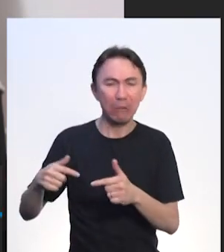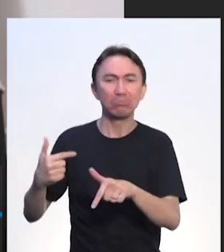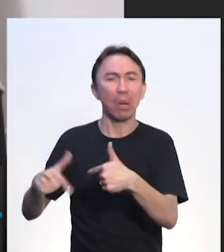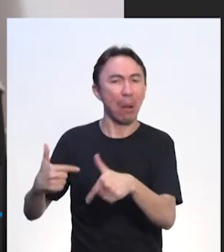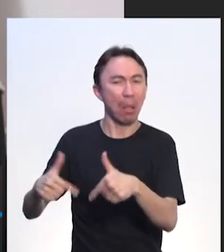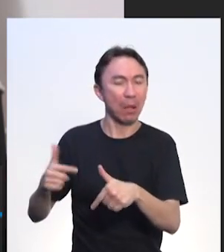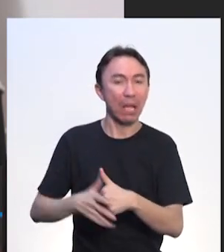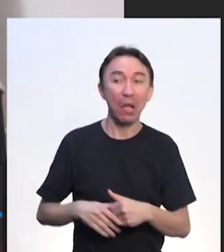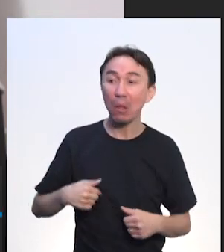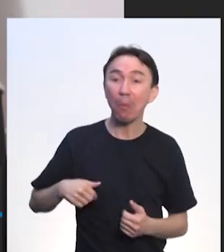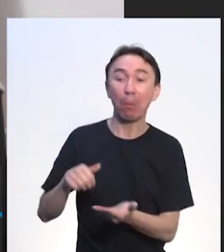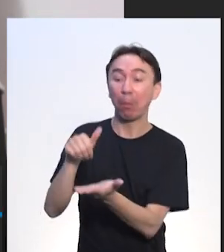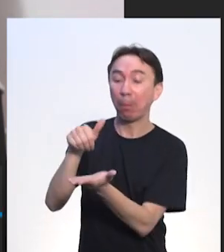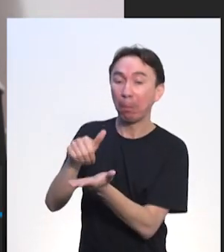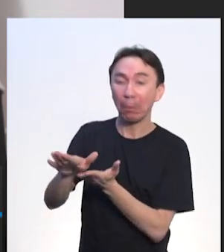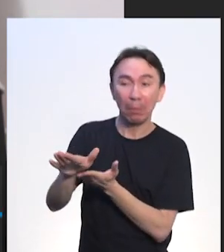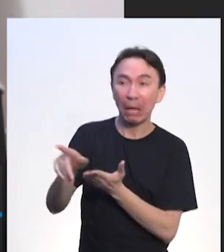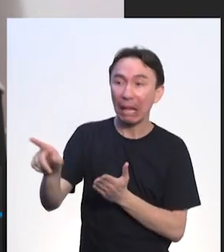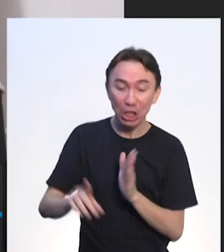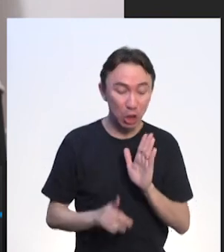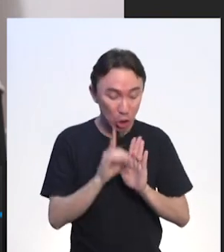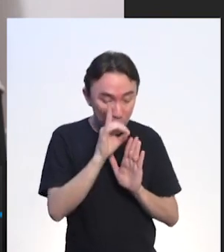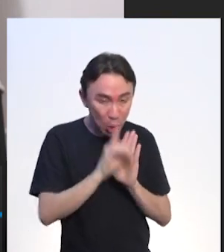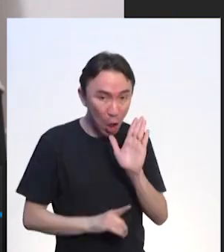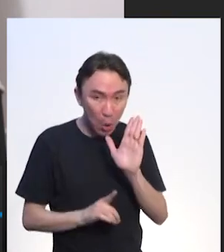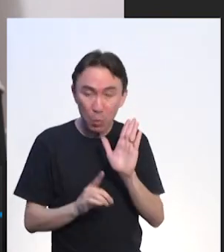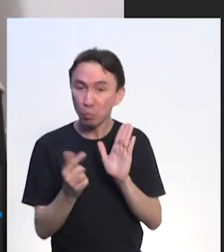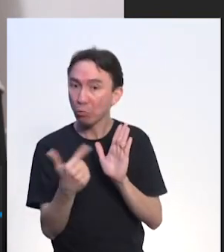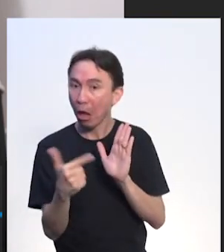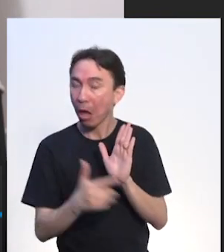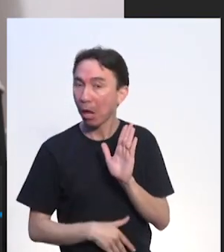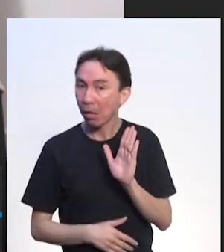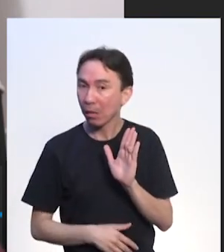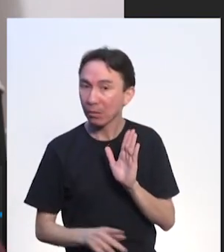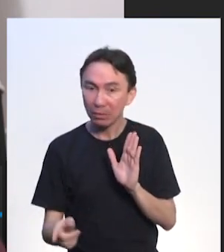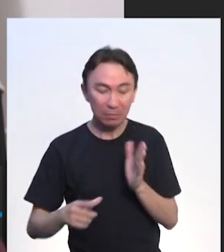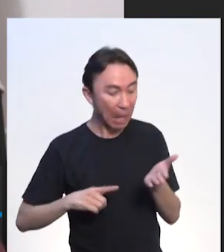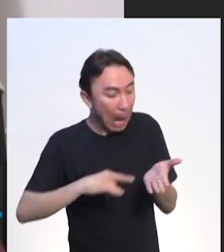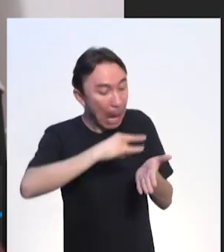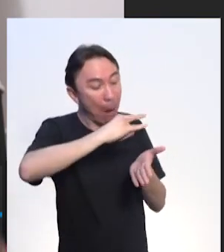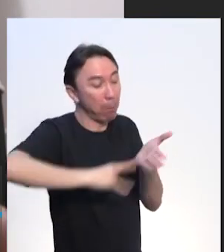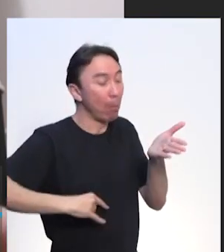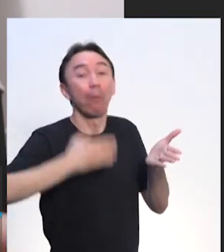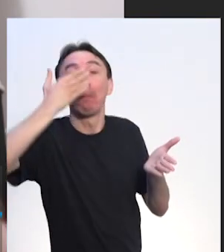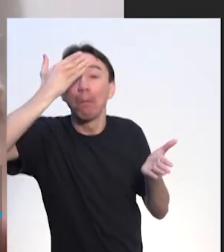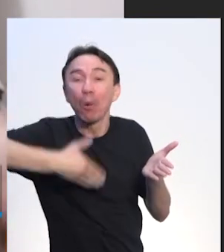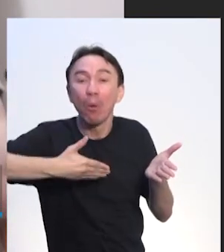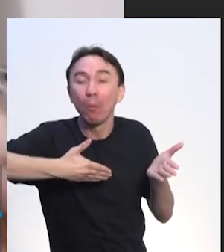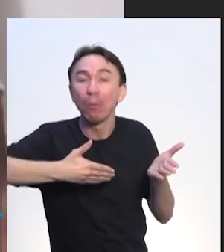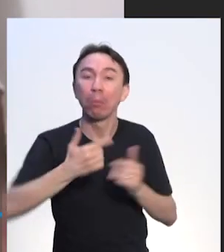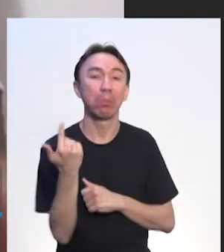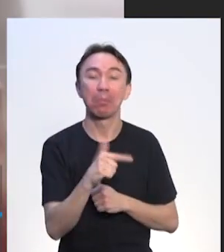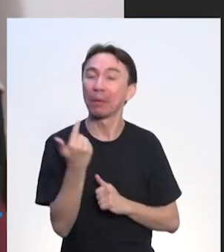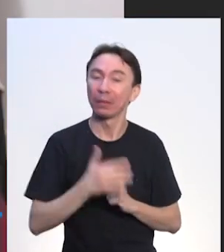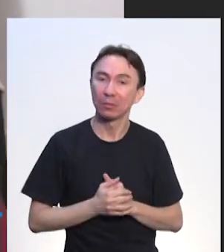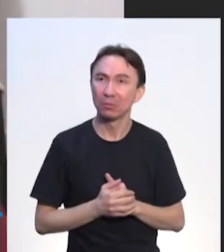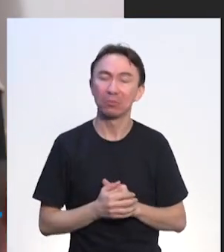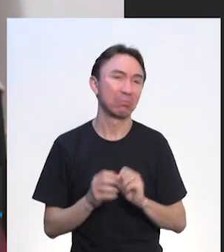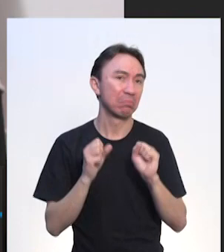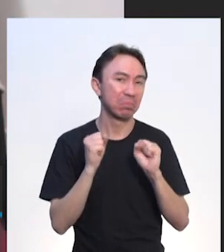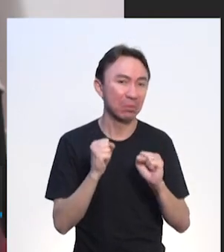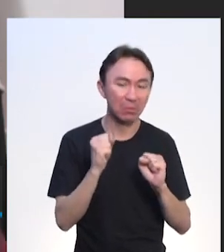ele não tem direito a nada, porque não existe registro dele, né? Por exemplo, eu posso pagar para